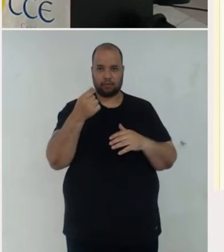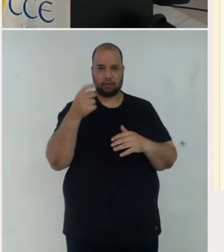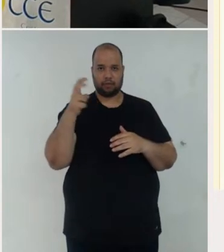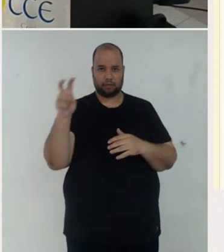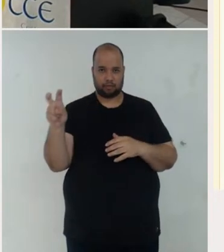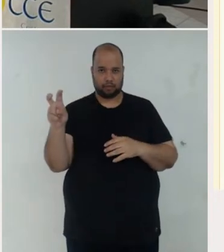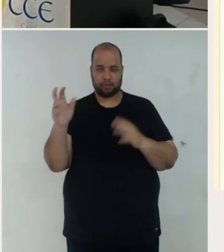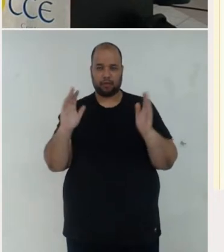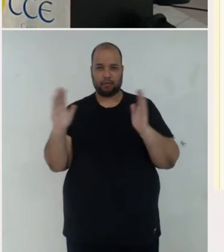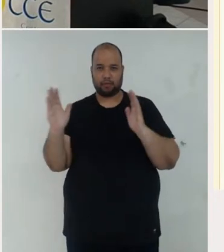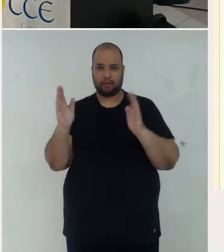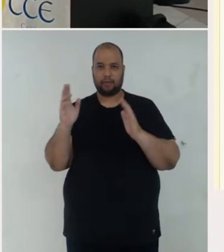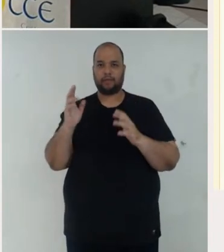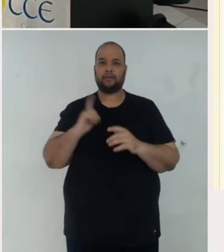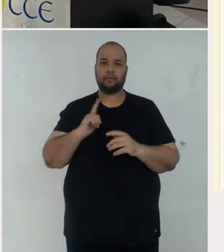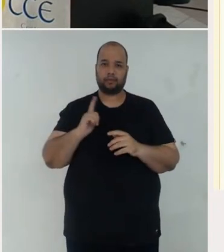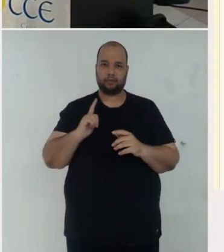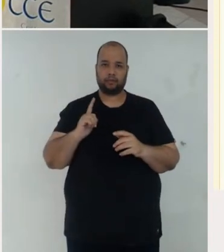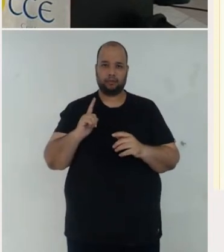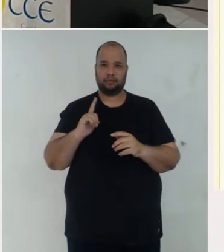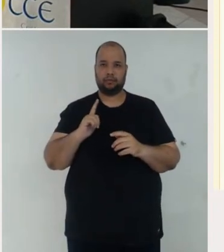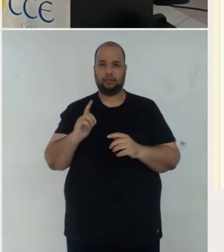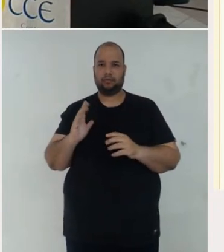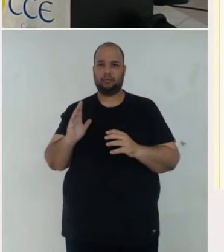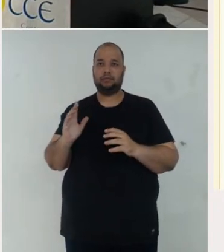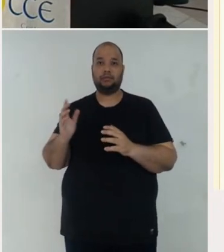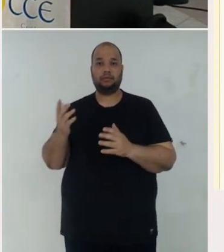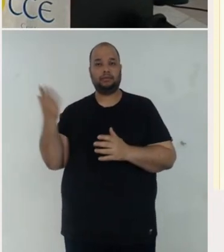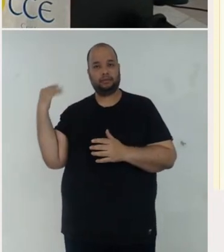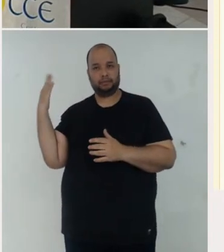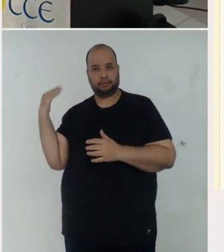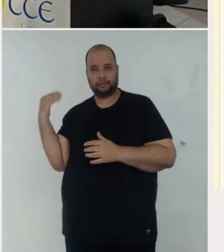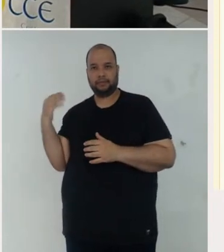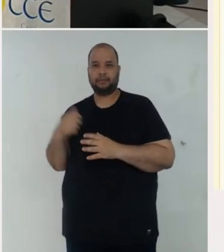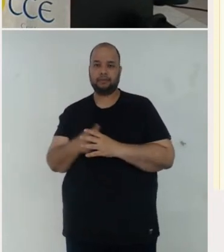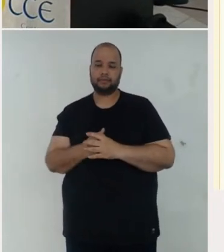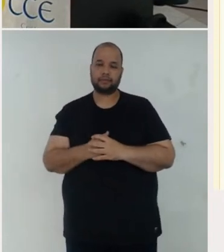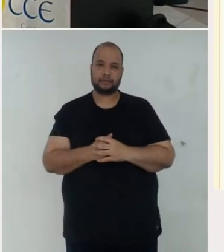2005, que 2005, no caso, era o presente naquele momento.